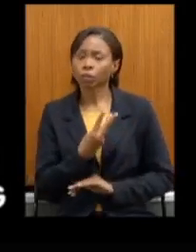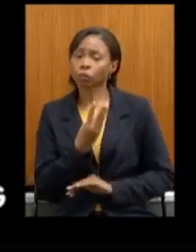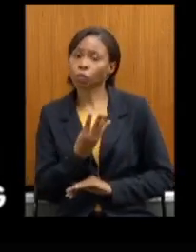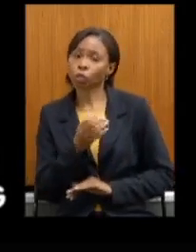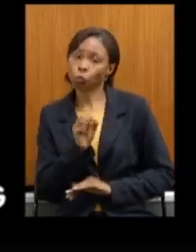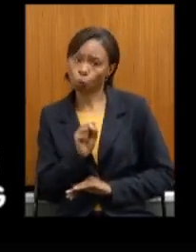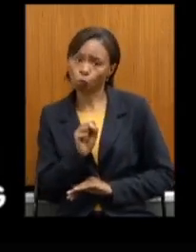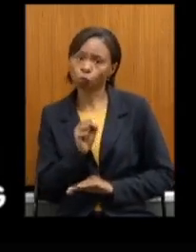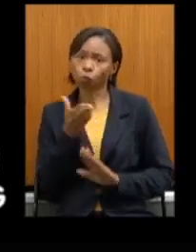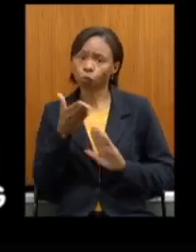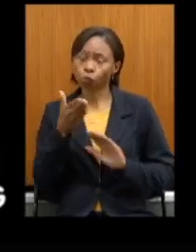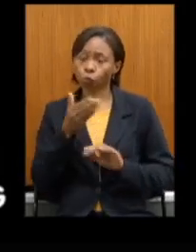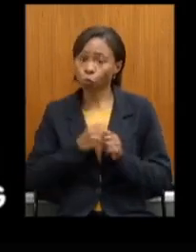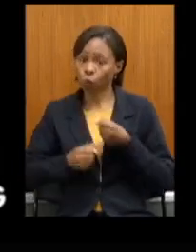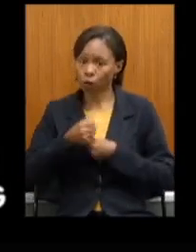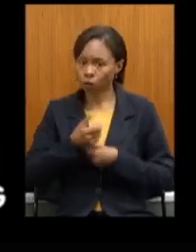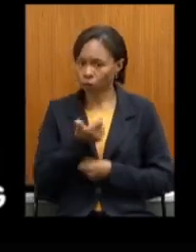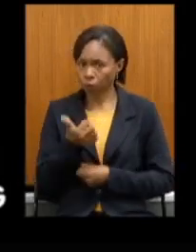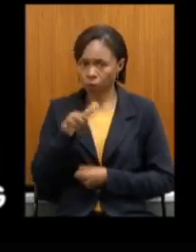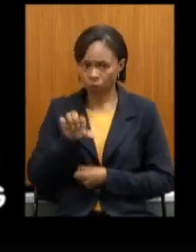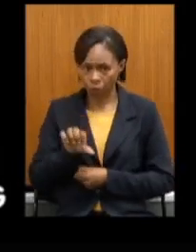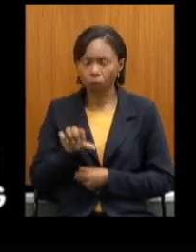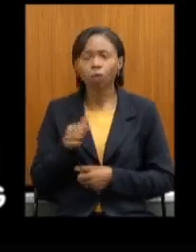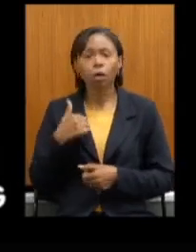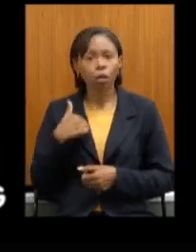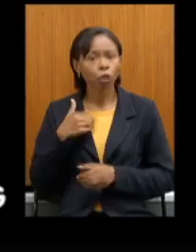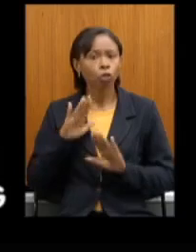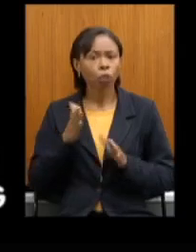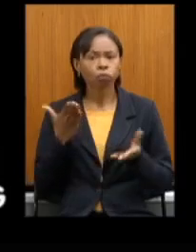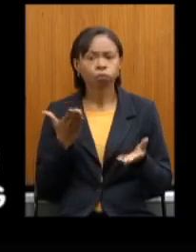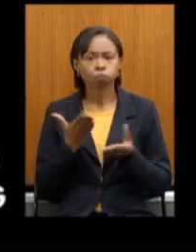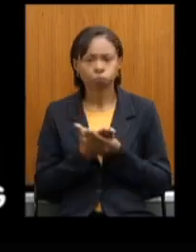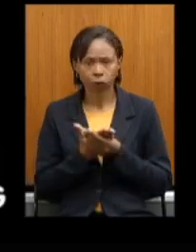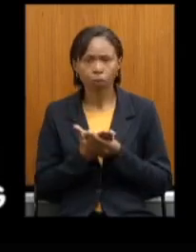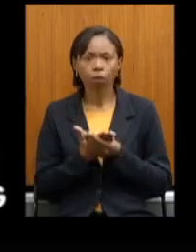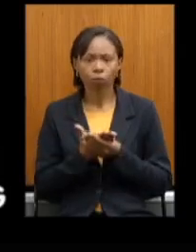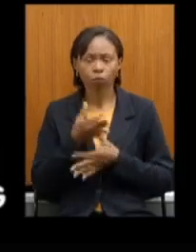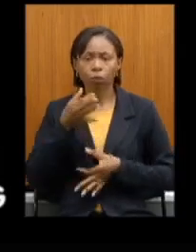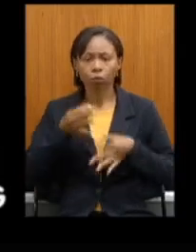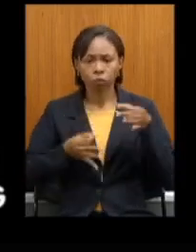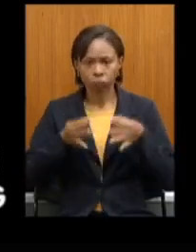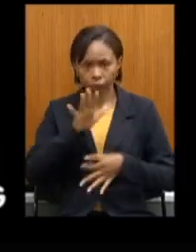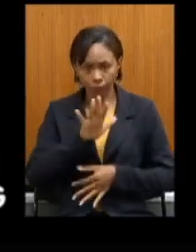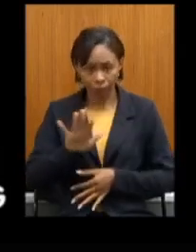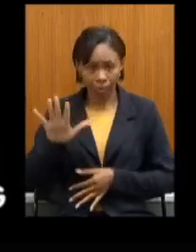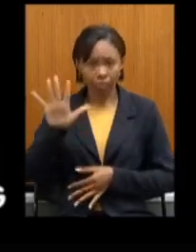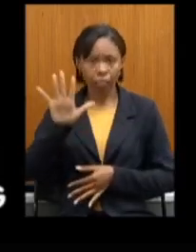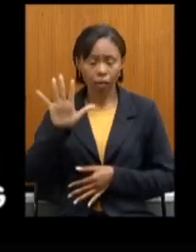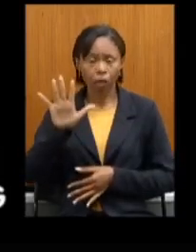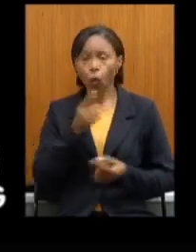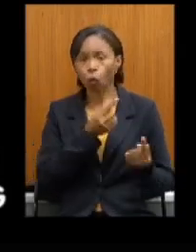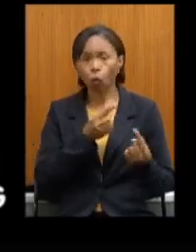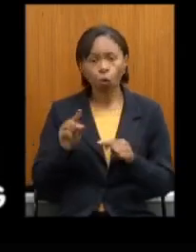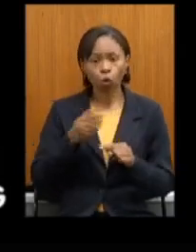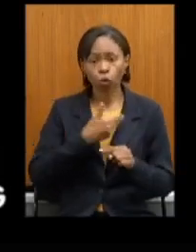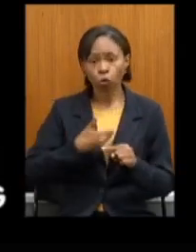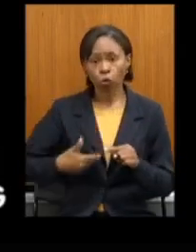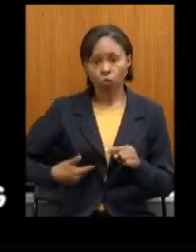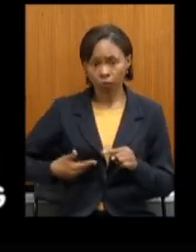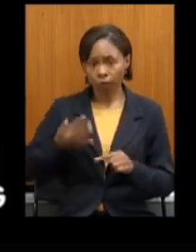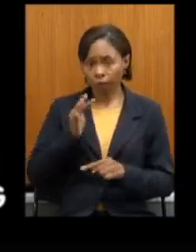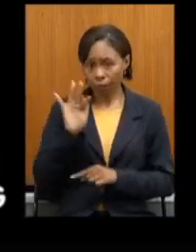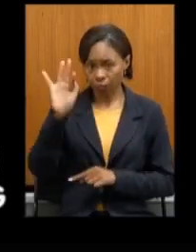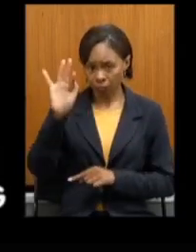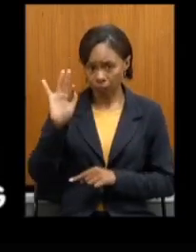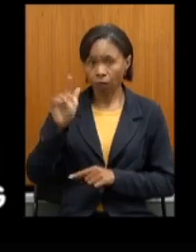1.348, de 19. Quero lembrar que eu ingressei com uma ação pública na Justiça Federal contra o governo federal, a Secretaria de Fazenda,